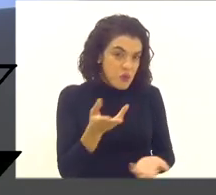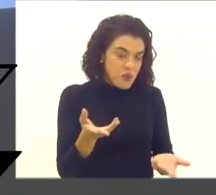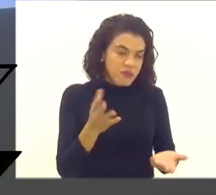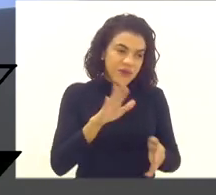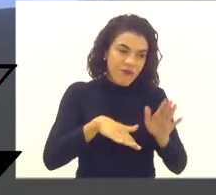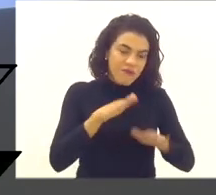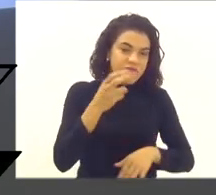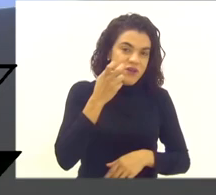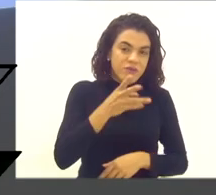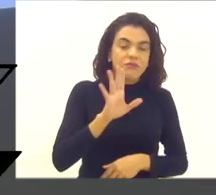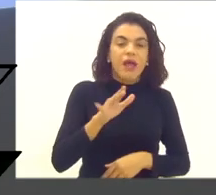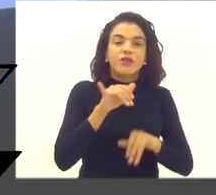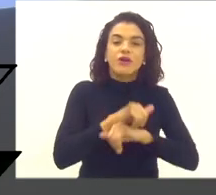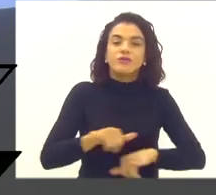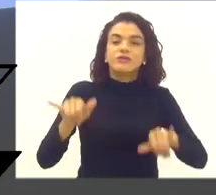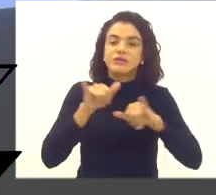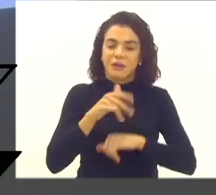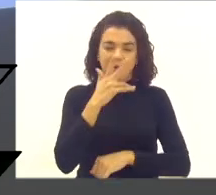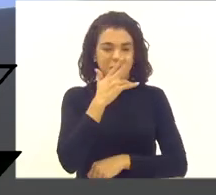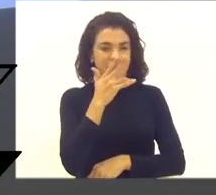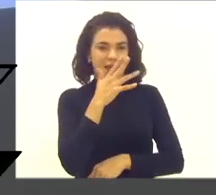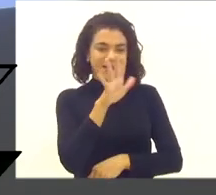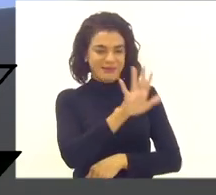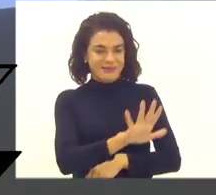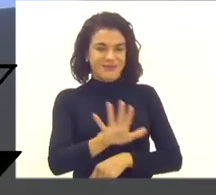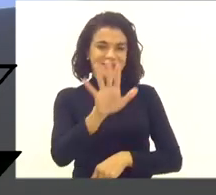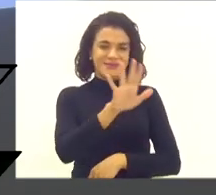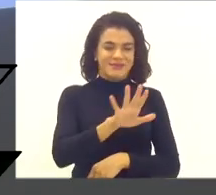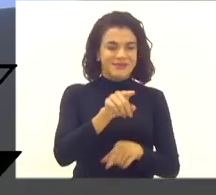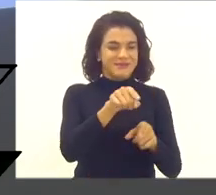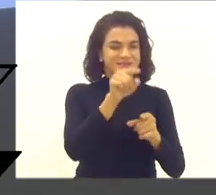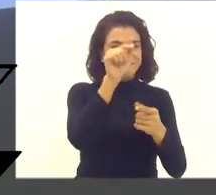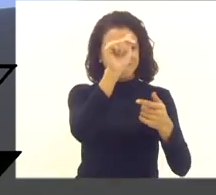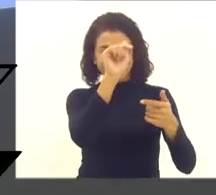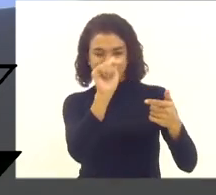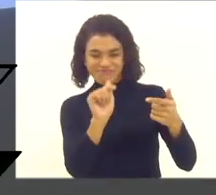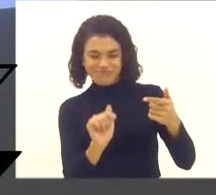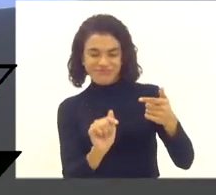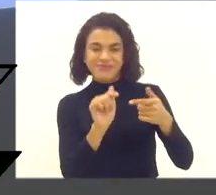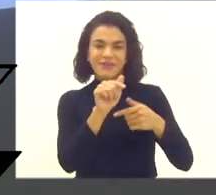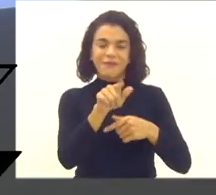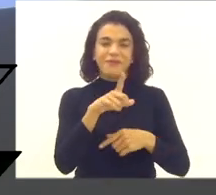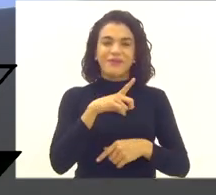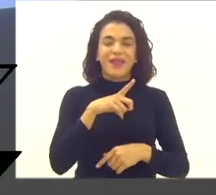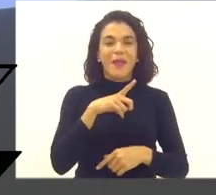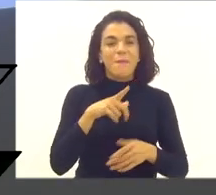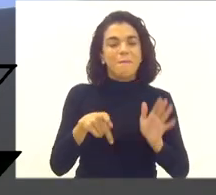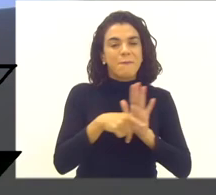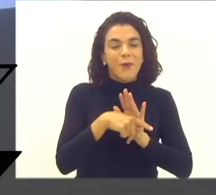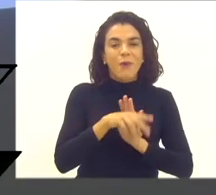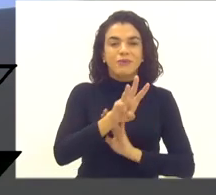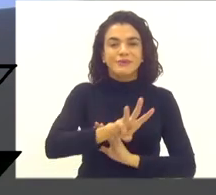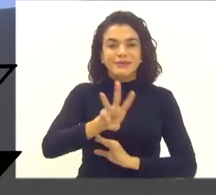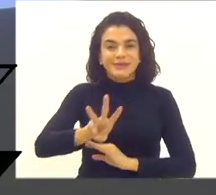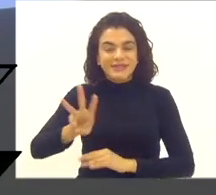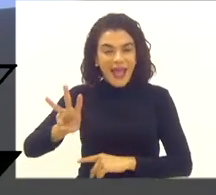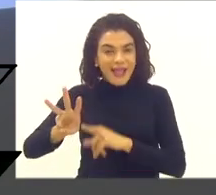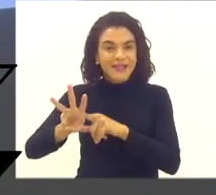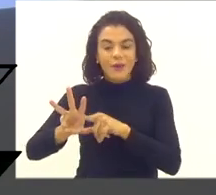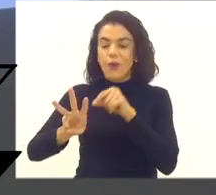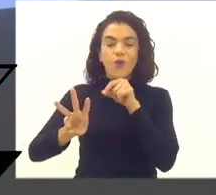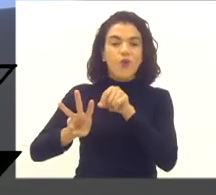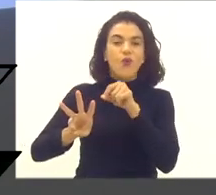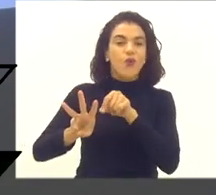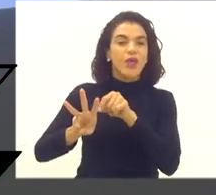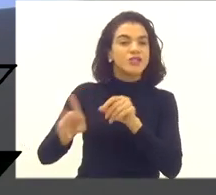né muitas dessas notícias elas parecem E você tem uma série de portais que são portais para a produção